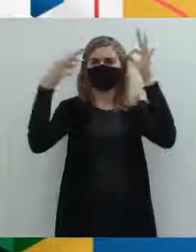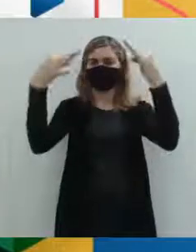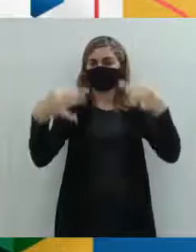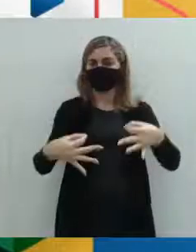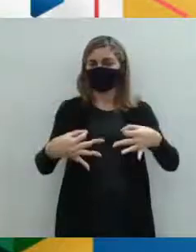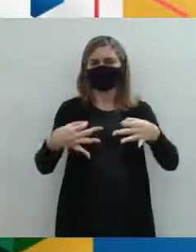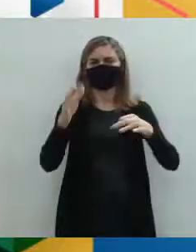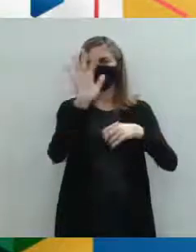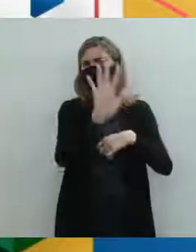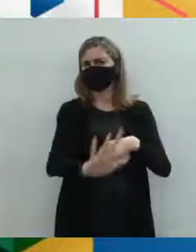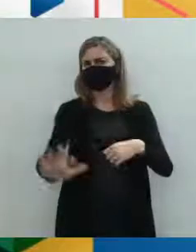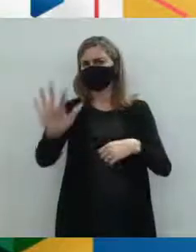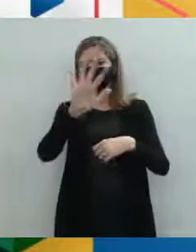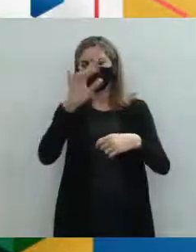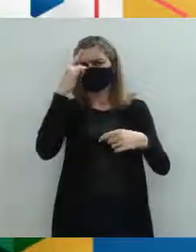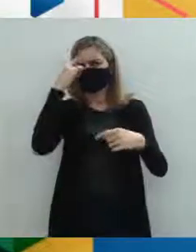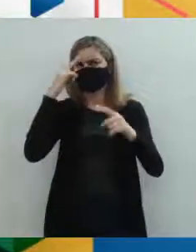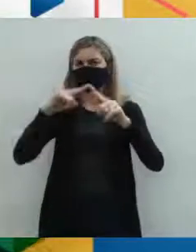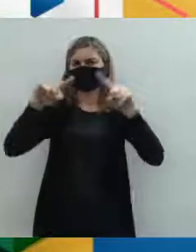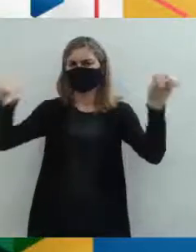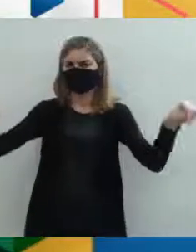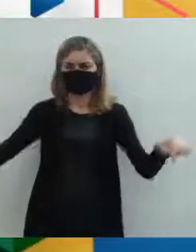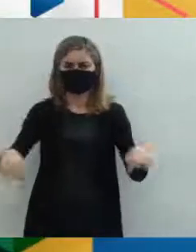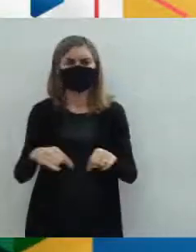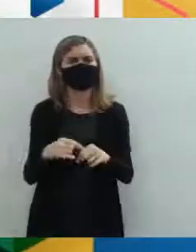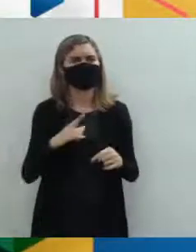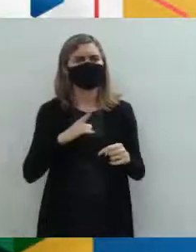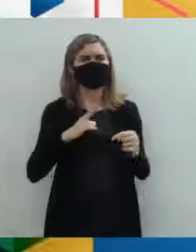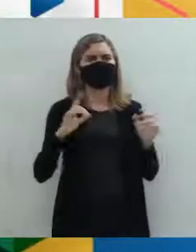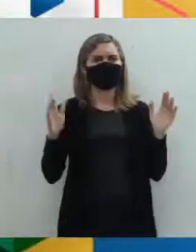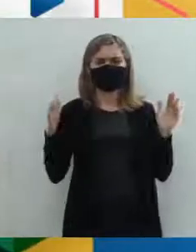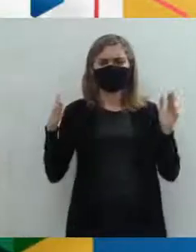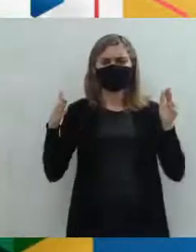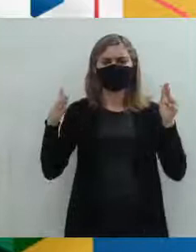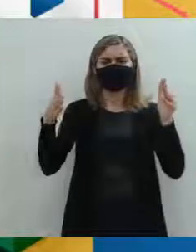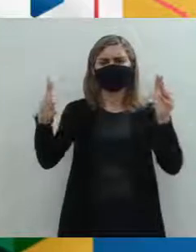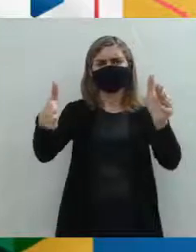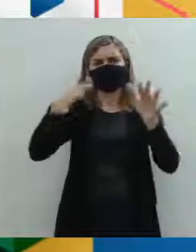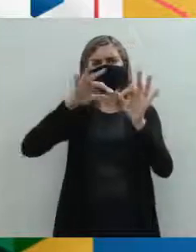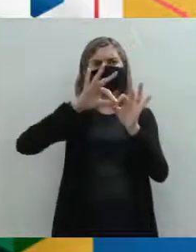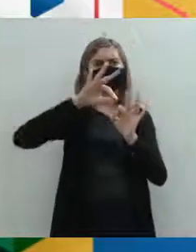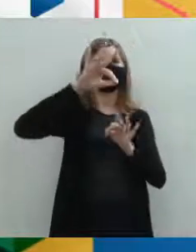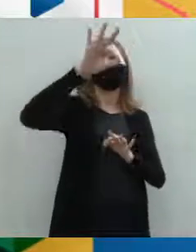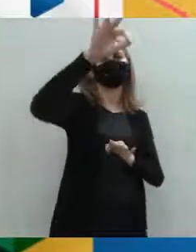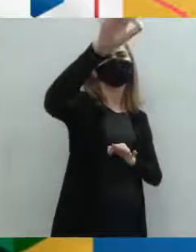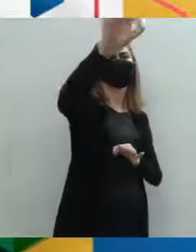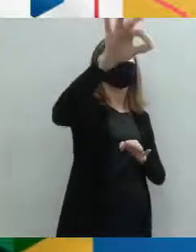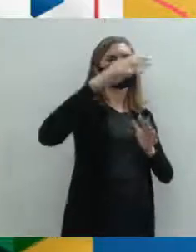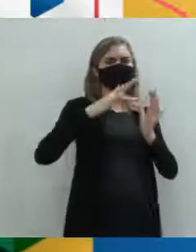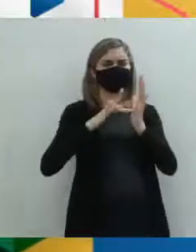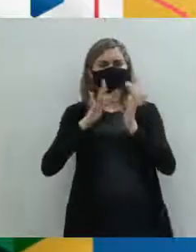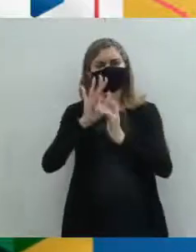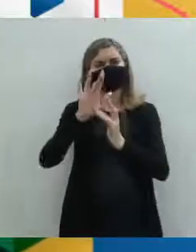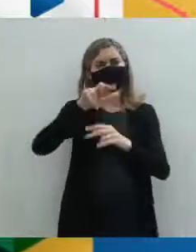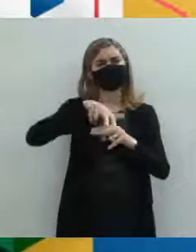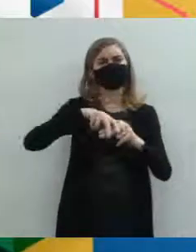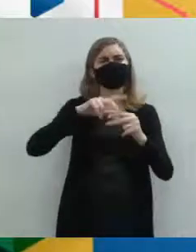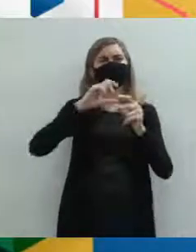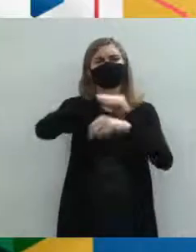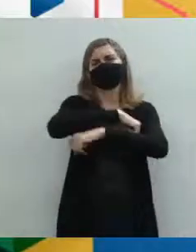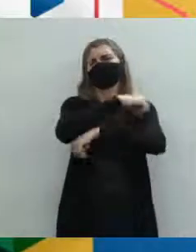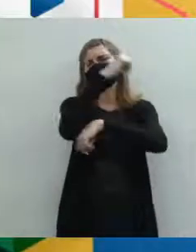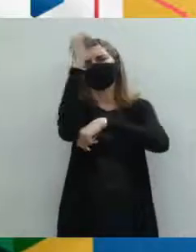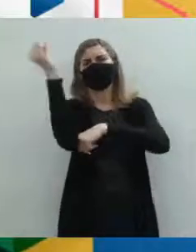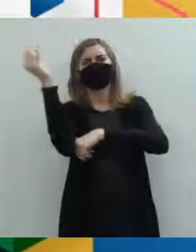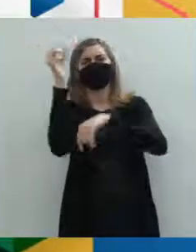Quando a gente está vendo aqui, a gente vê uma sala e que tem uma profundidade. Estão vendo lá atrás do Cristo, você tem aí janelas, tem